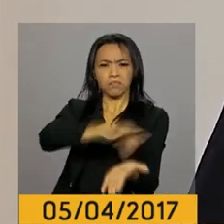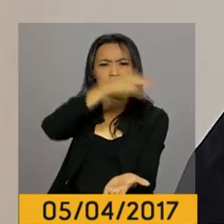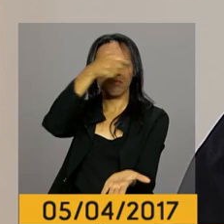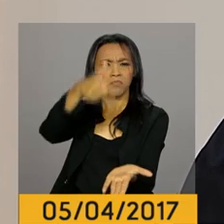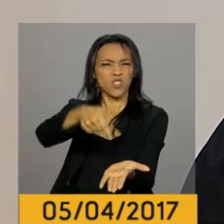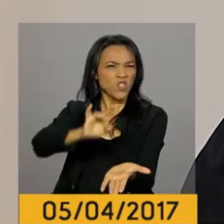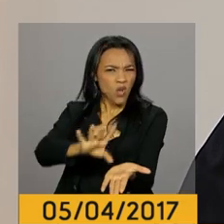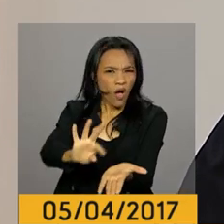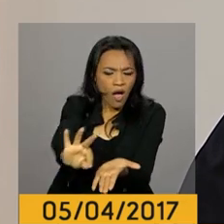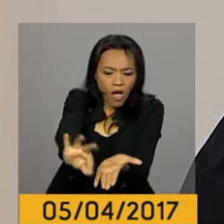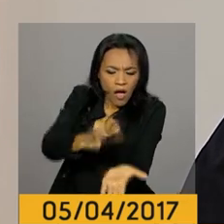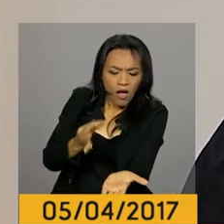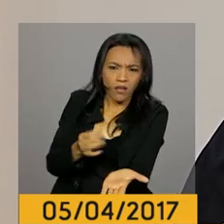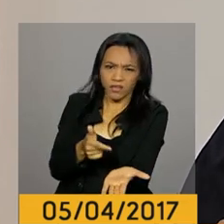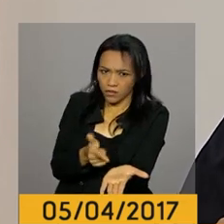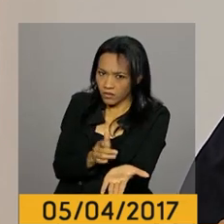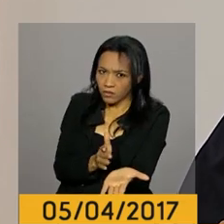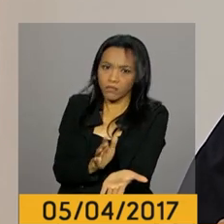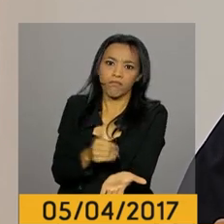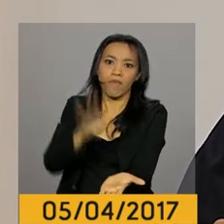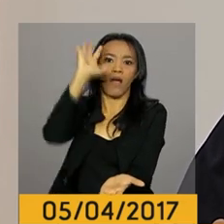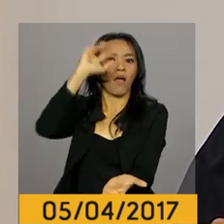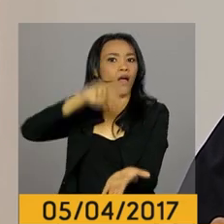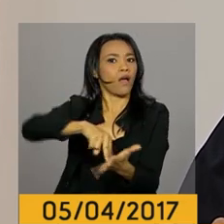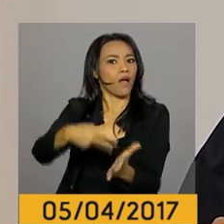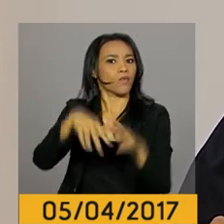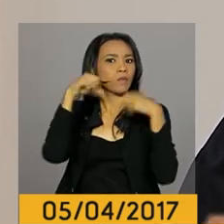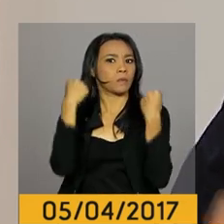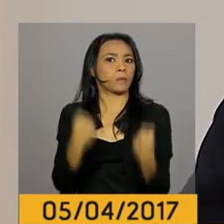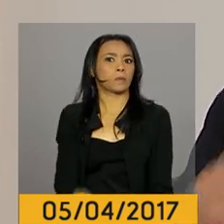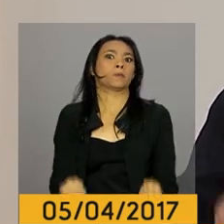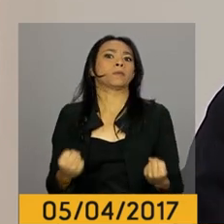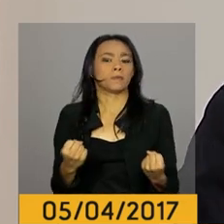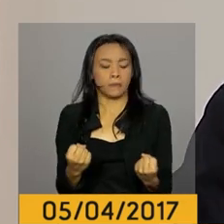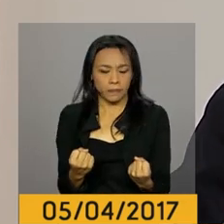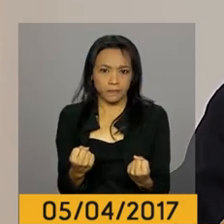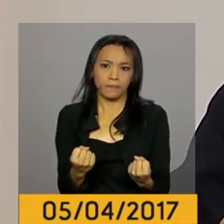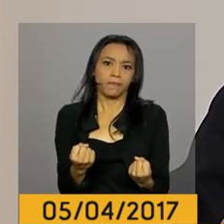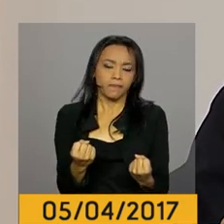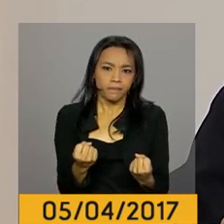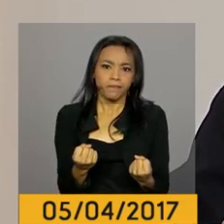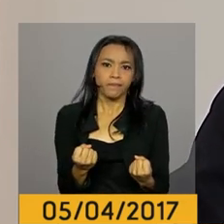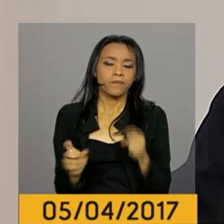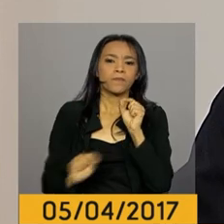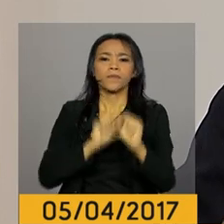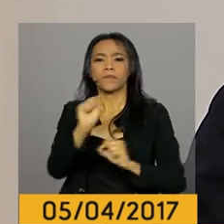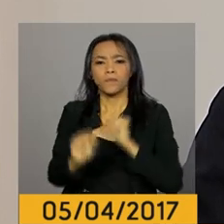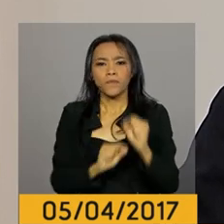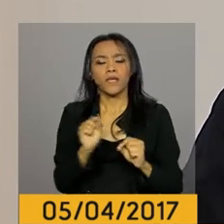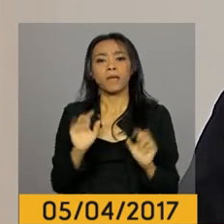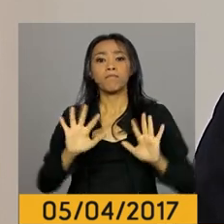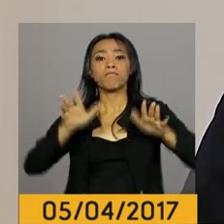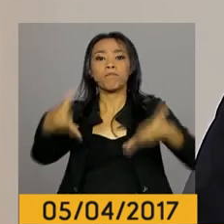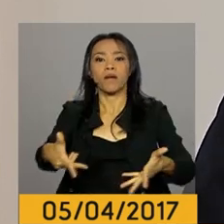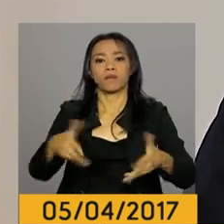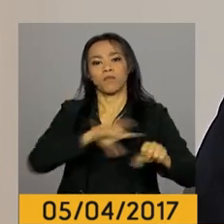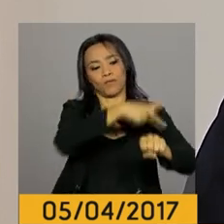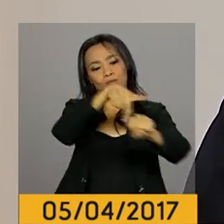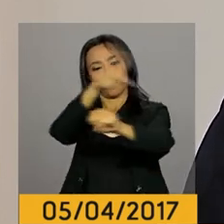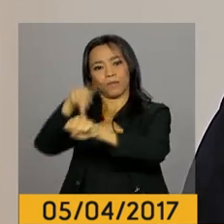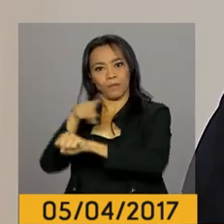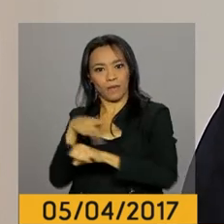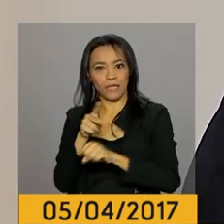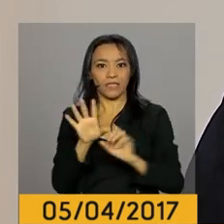que a simples assinatura não é Ou que a simples participação dos países integrantes da